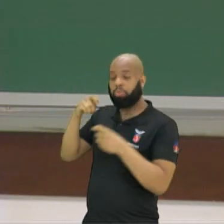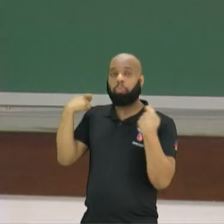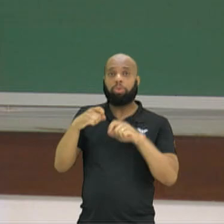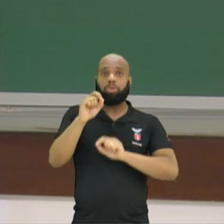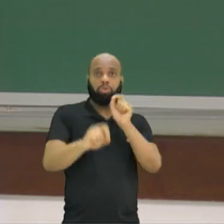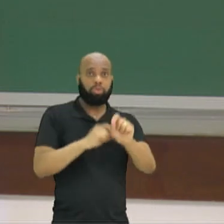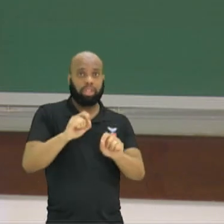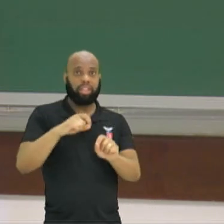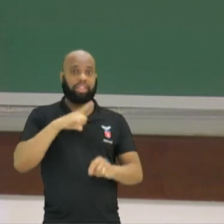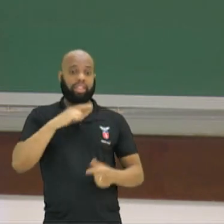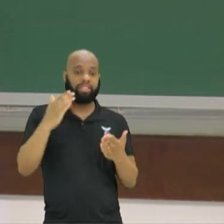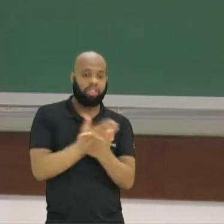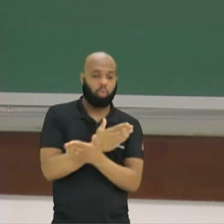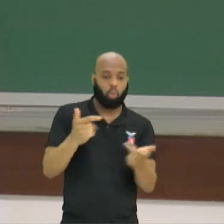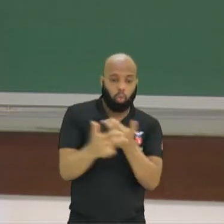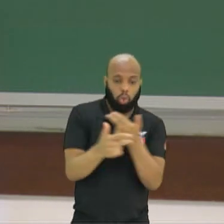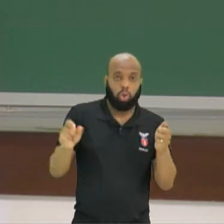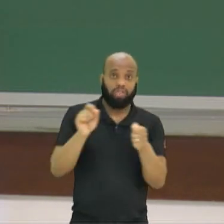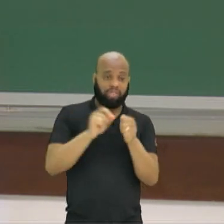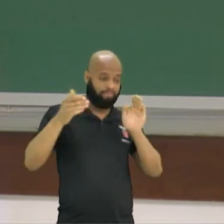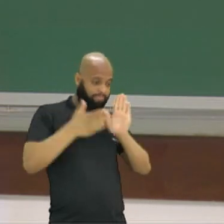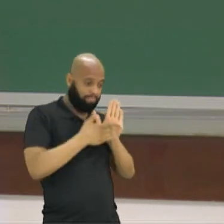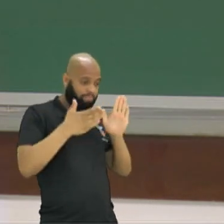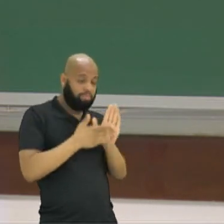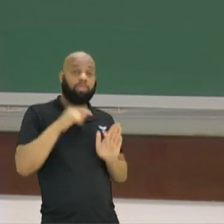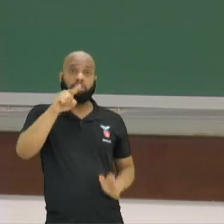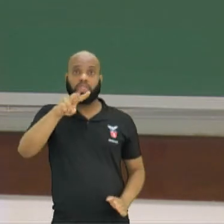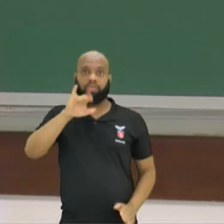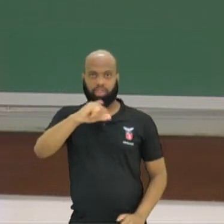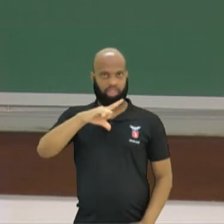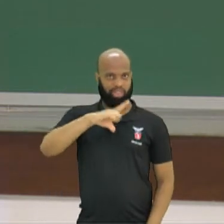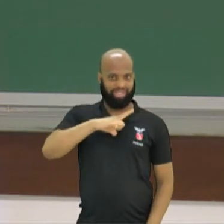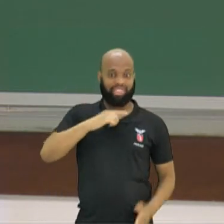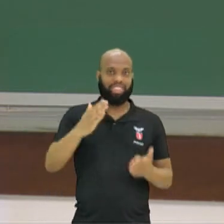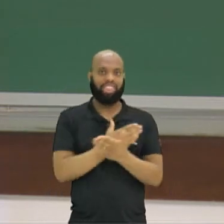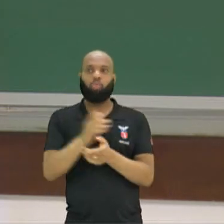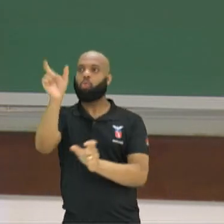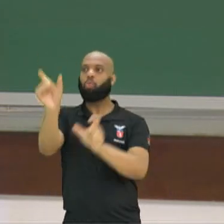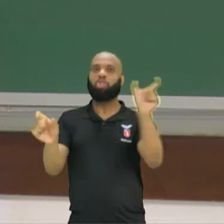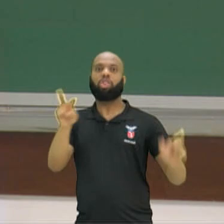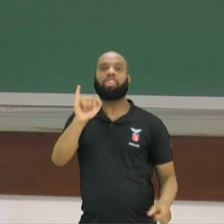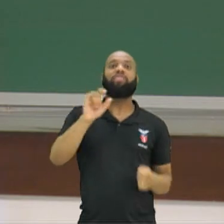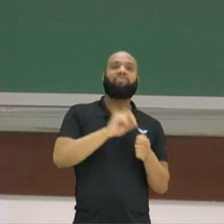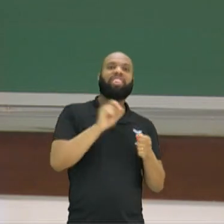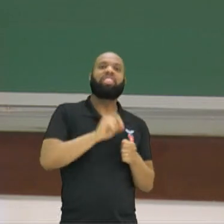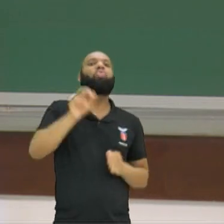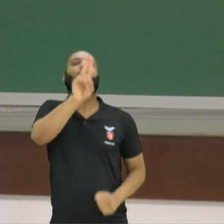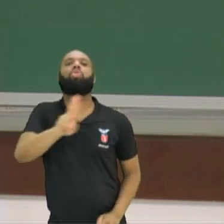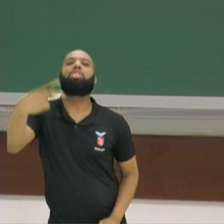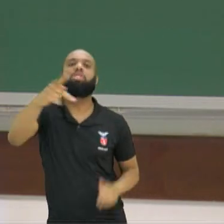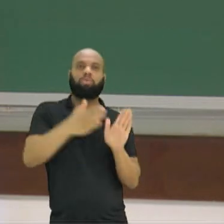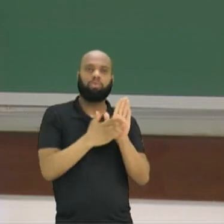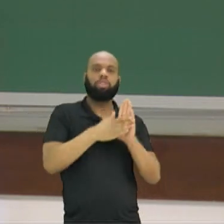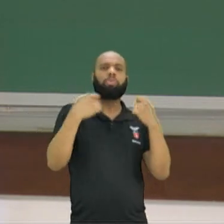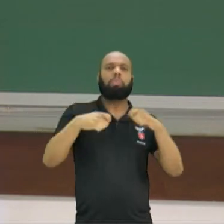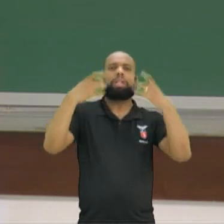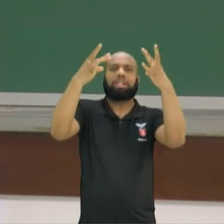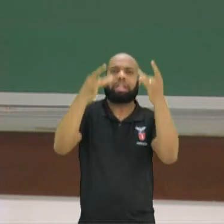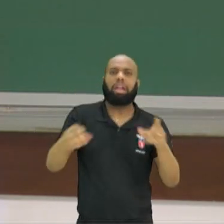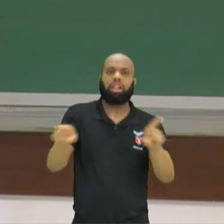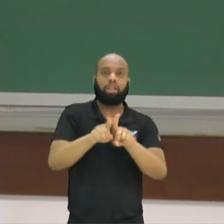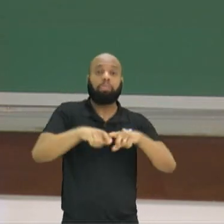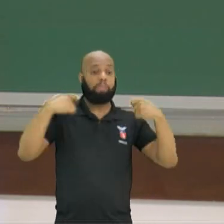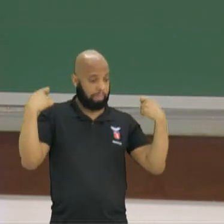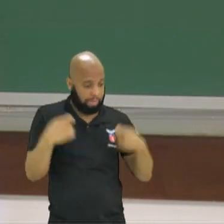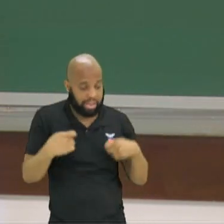ter agentes que vão fazer as propostas que você vai trazer. Essa proposta ela deve ser detalhada, você precisa trazer alguns